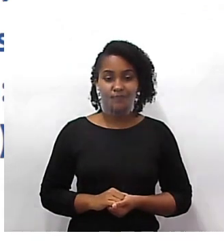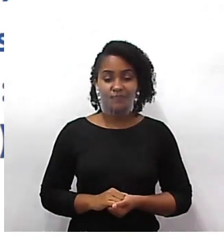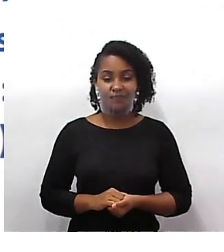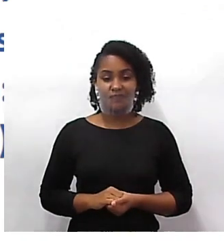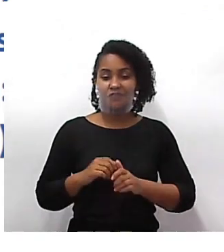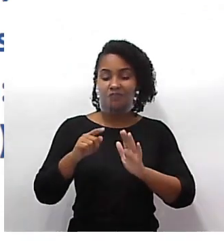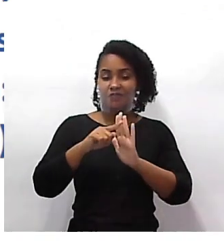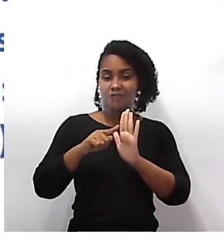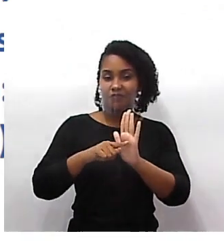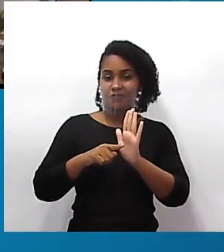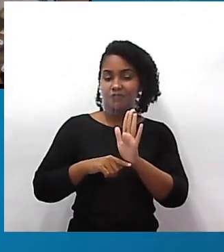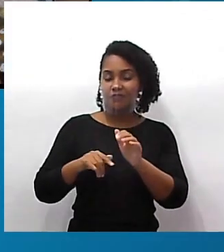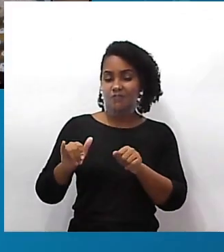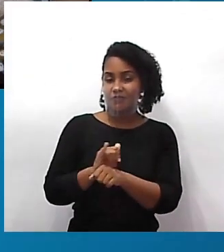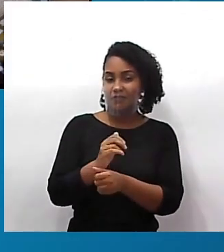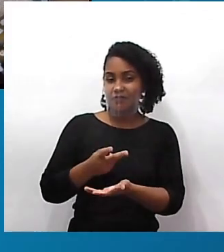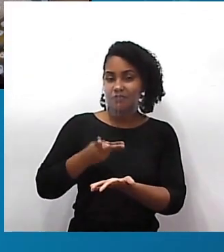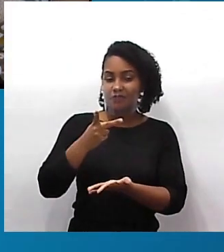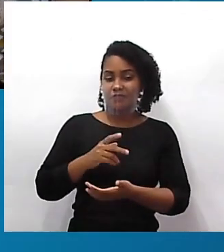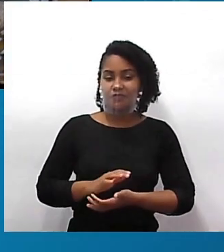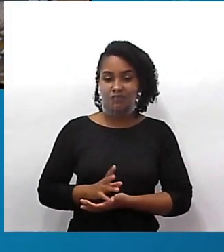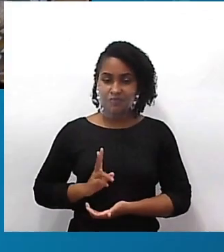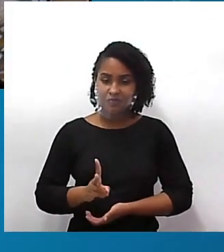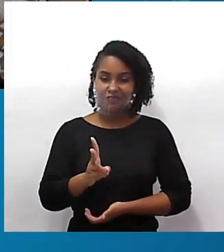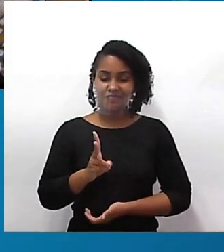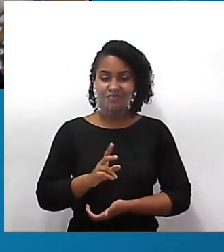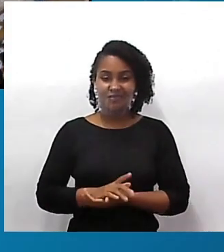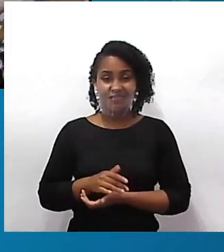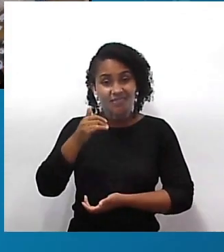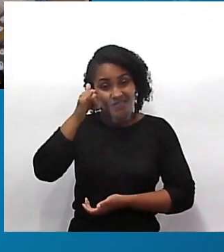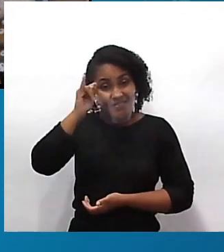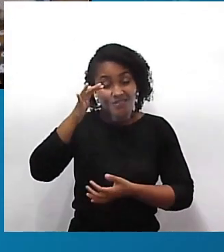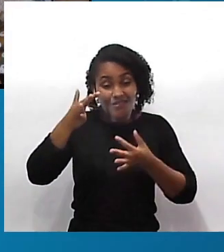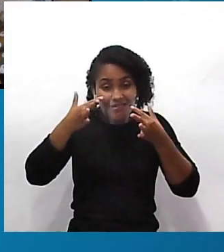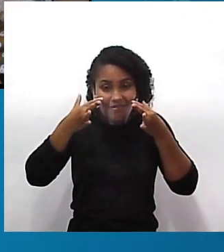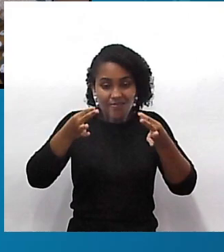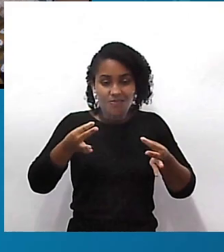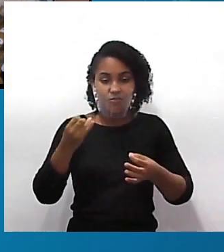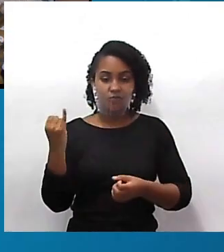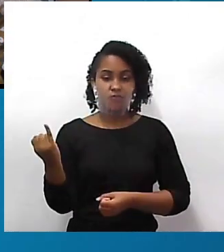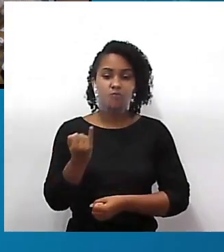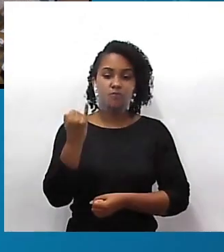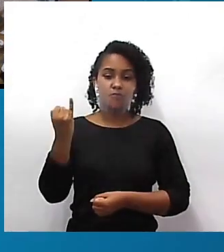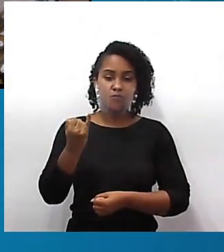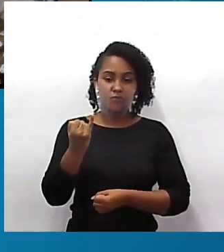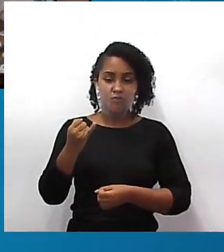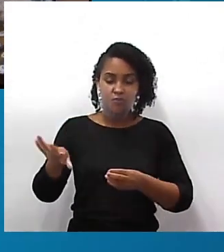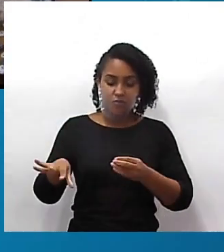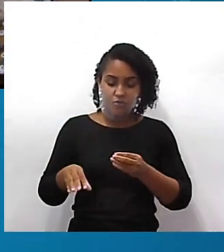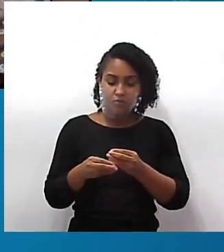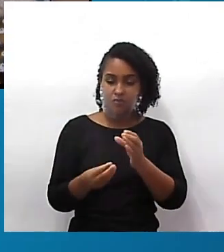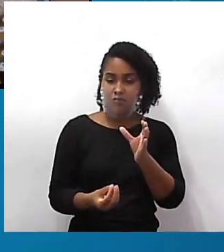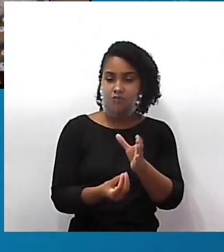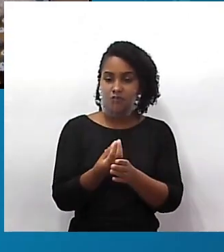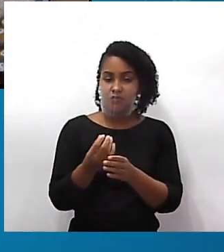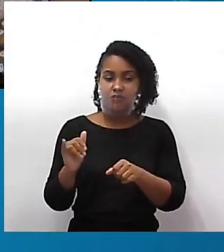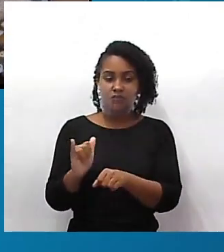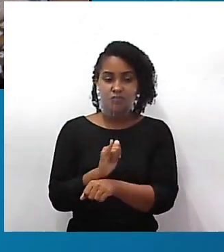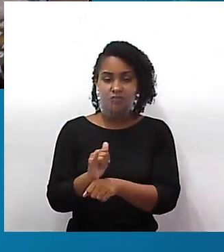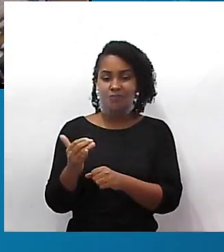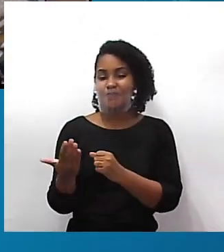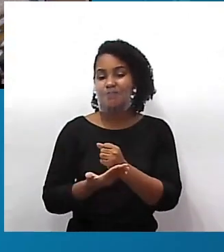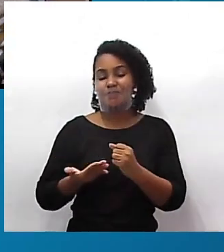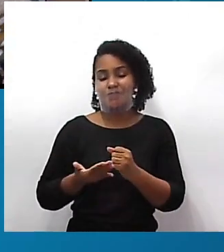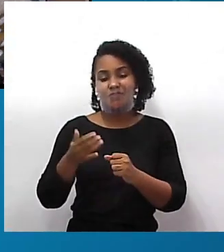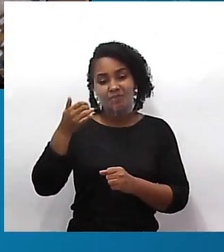Plano de ação. Continuando. Atenção para a importância da implementação de medidas